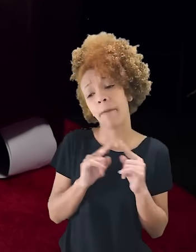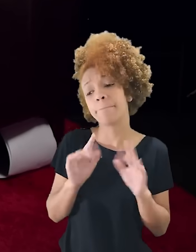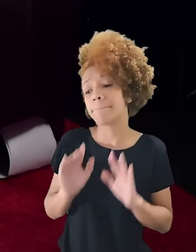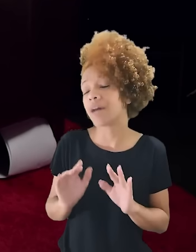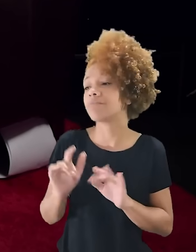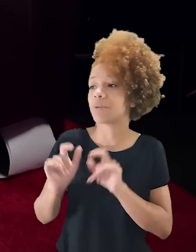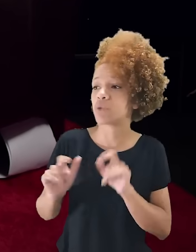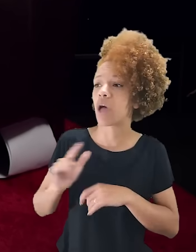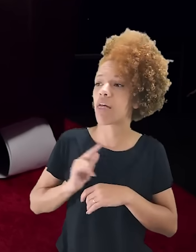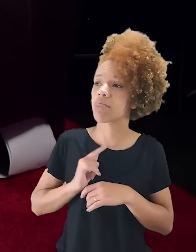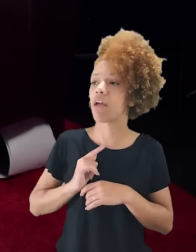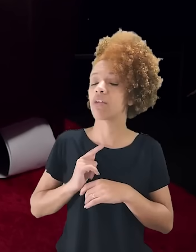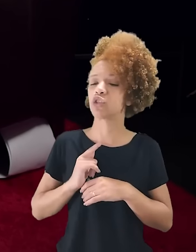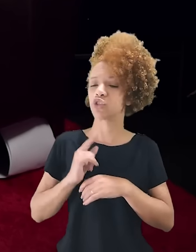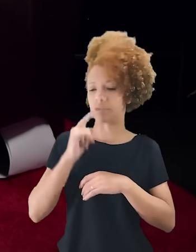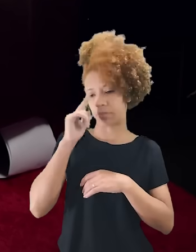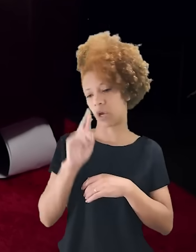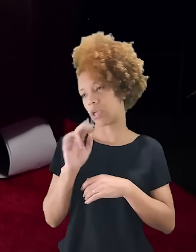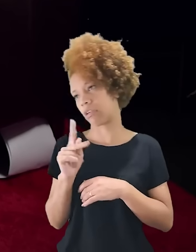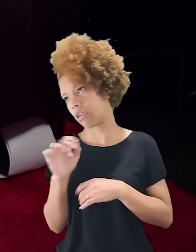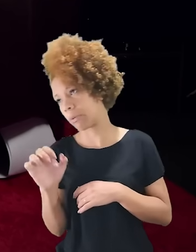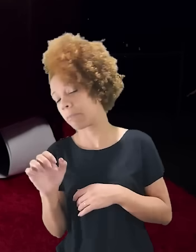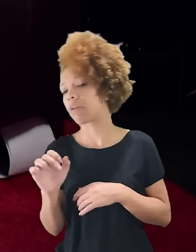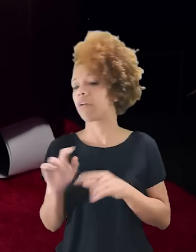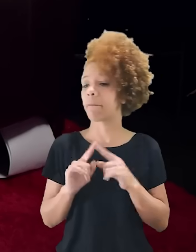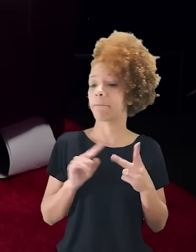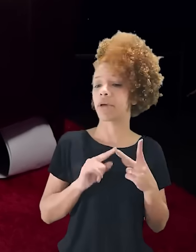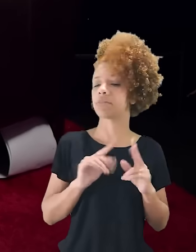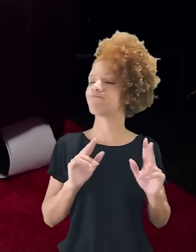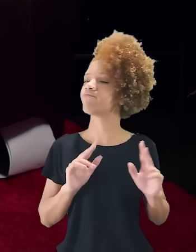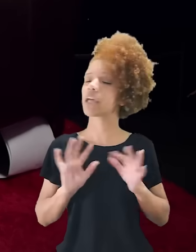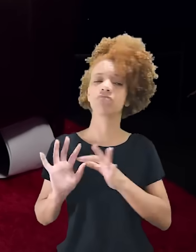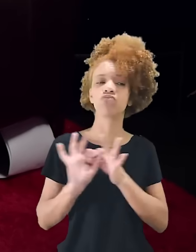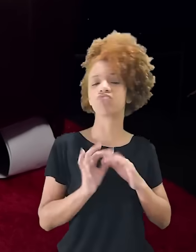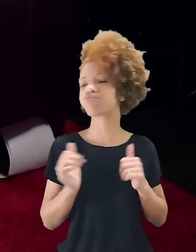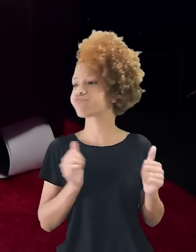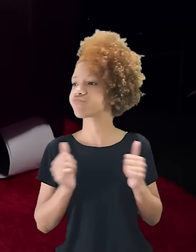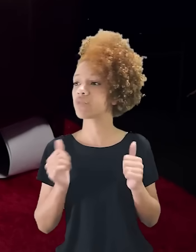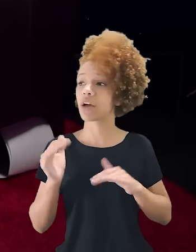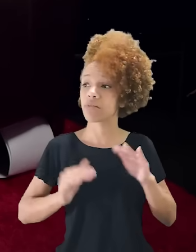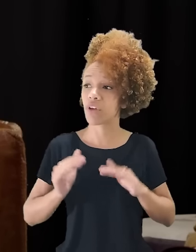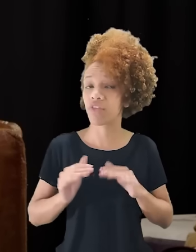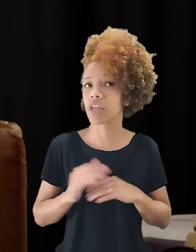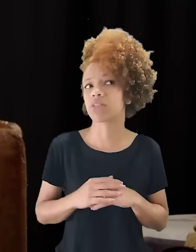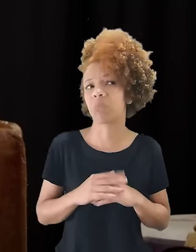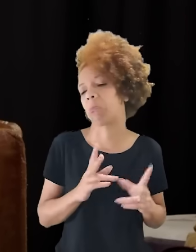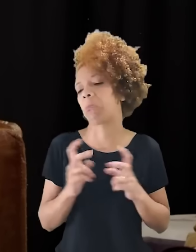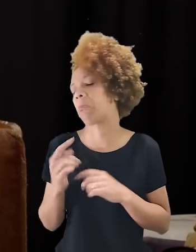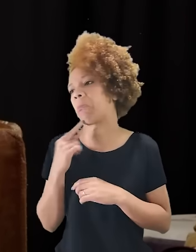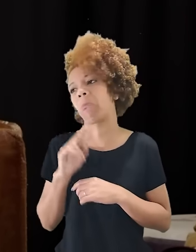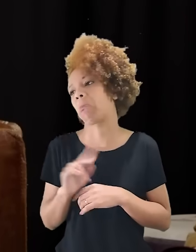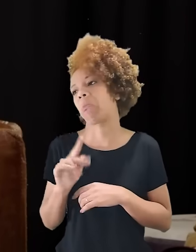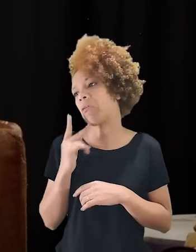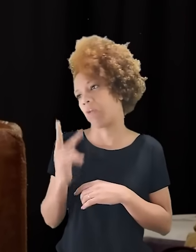bate mais porque a pessoa que ela tem essa Vibe mais hip mais R ela é mais good vibes e tal talvez ela não vai se